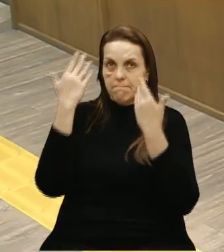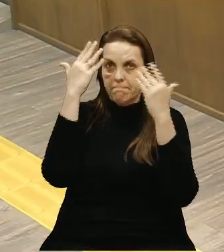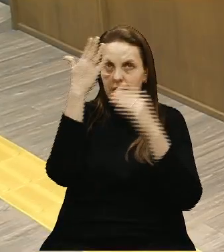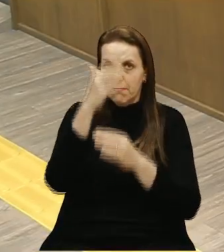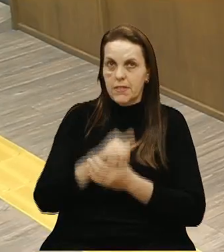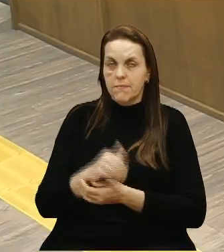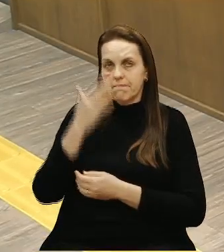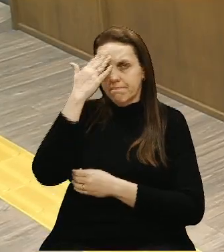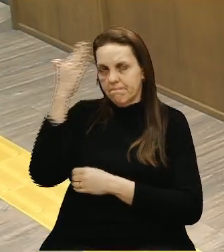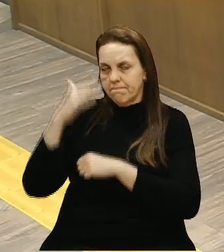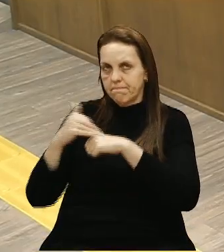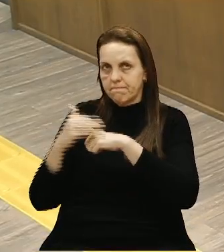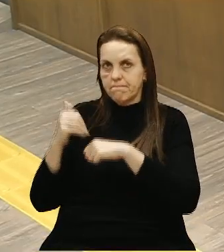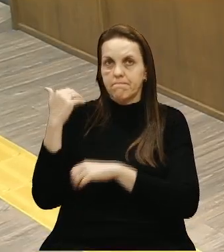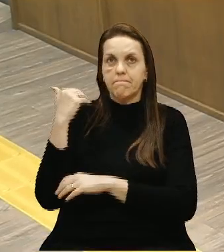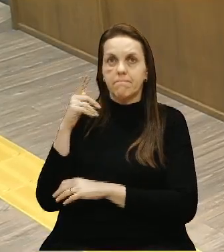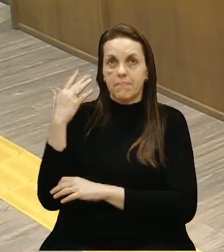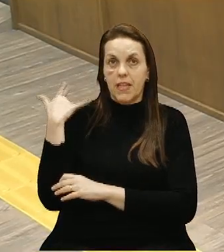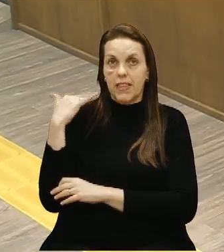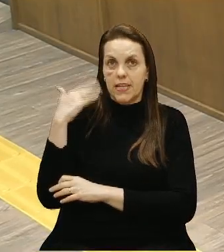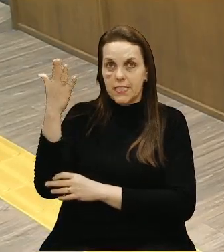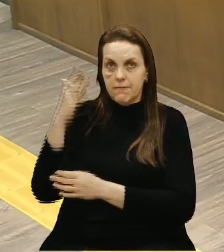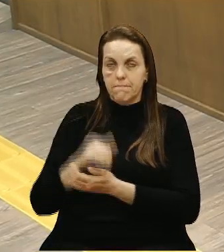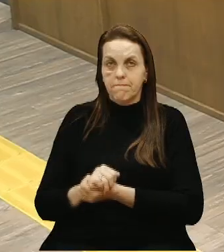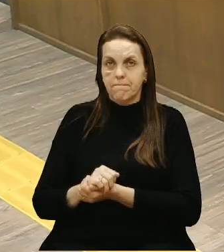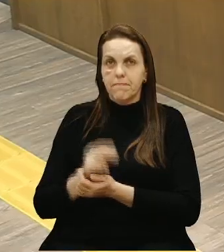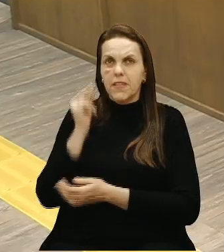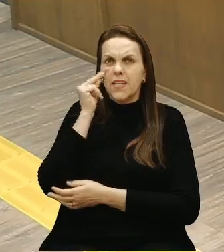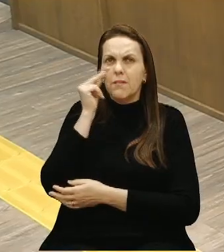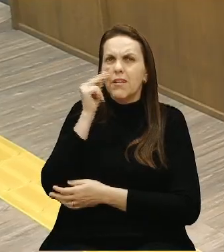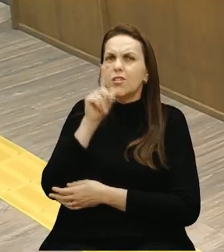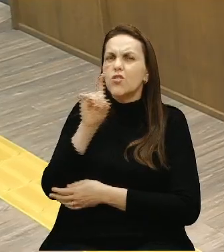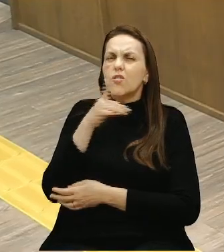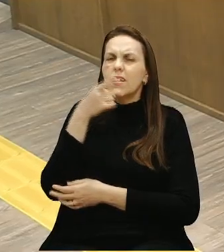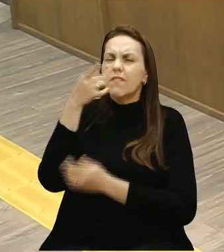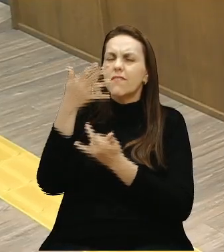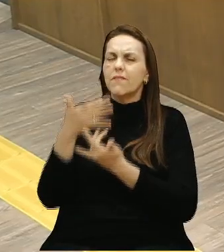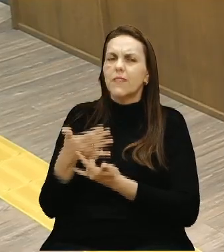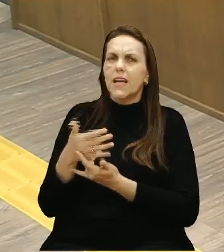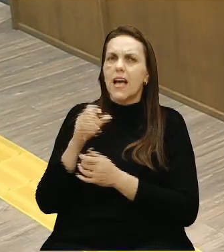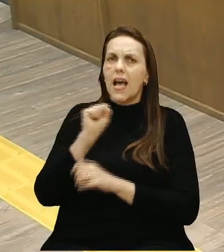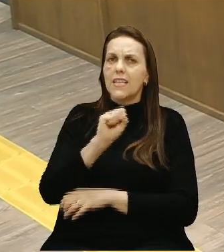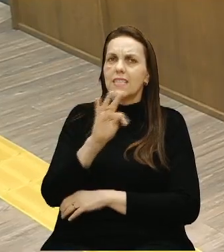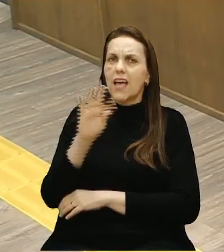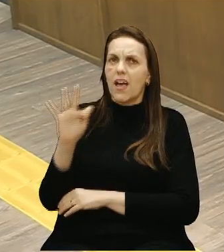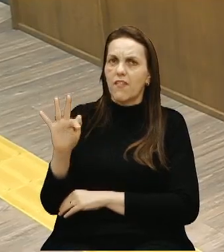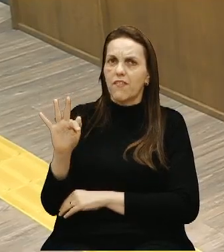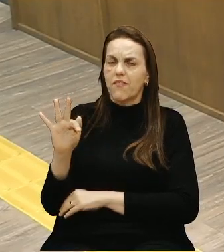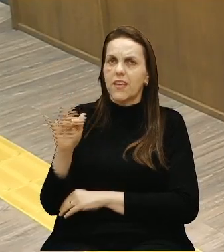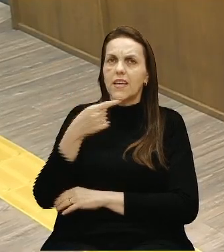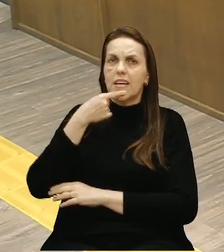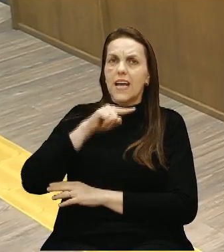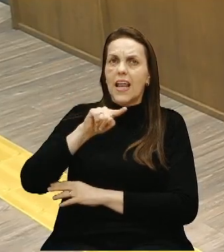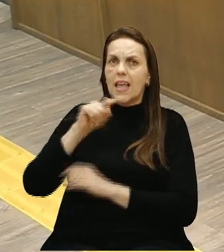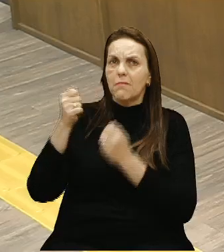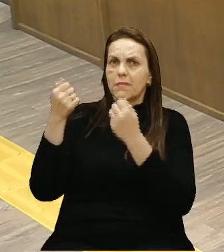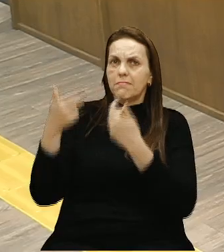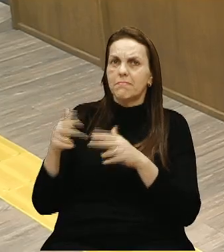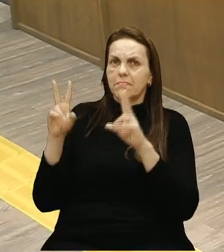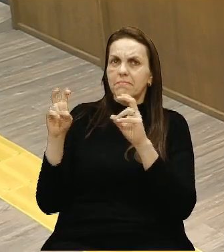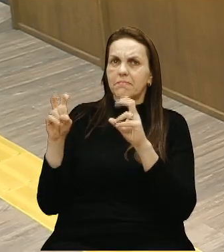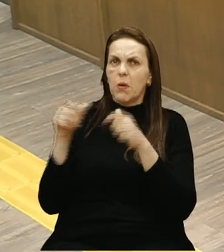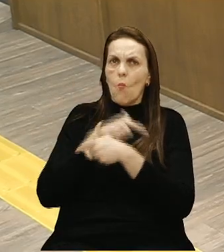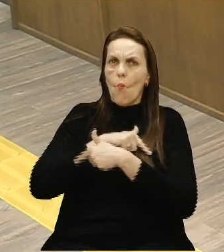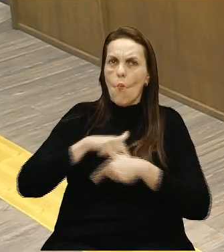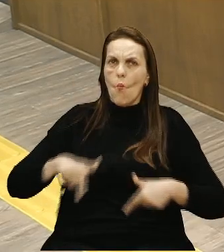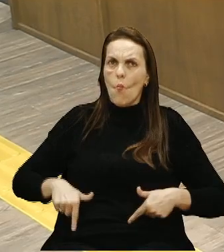gentileza, vereador. Vereadora Andressa. Vereador Libardi, eu queria falar só sobre essa questão do STF. O vereador Caleb comentou sobre